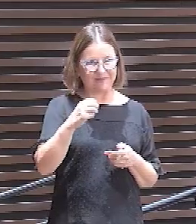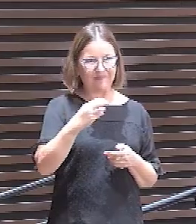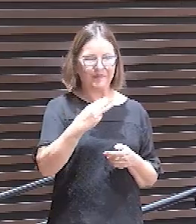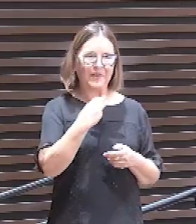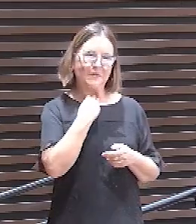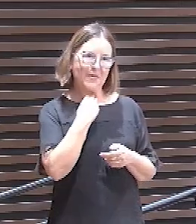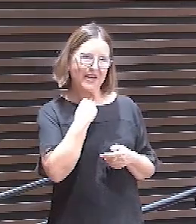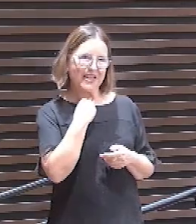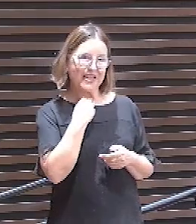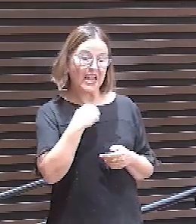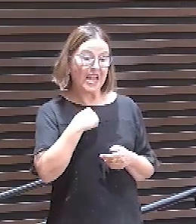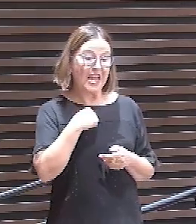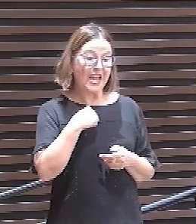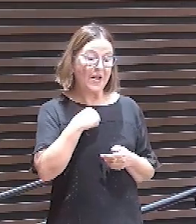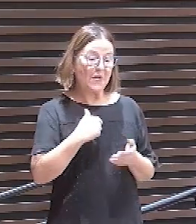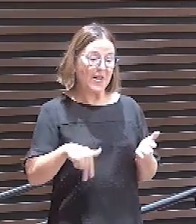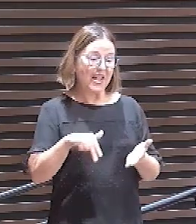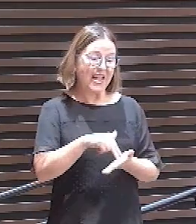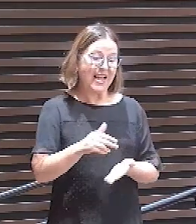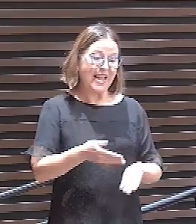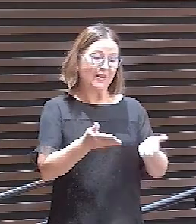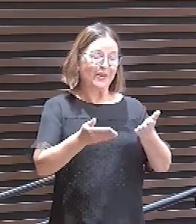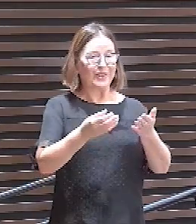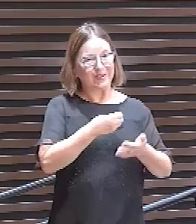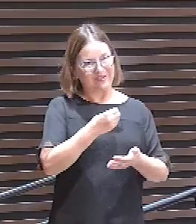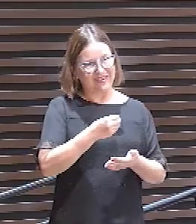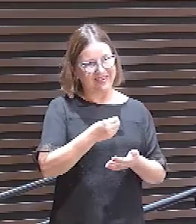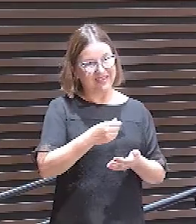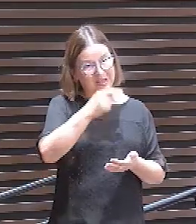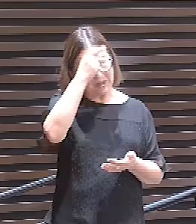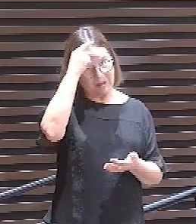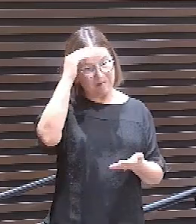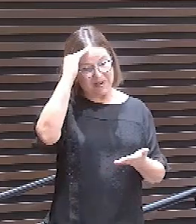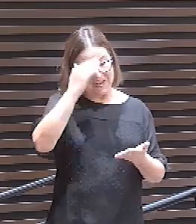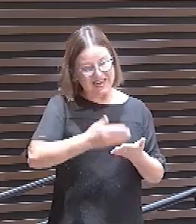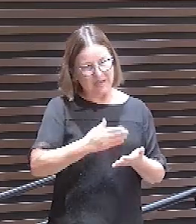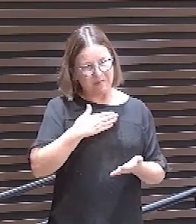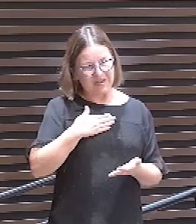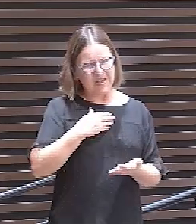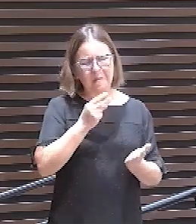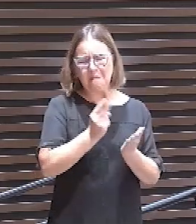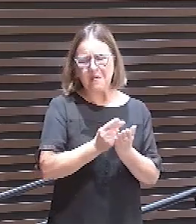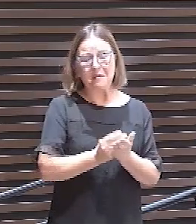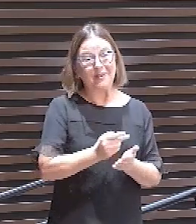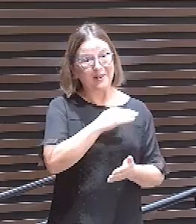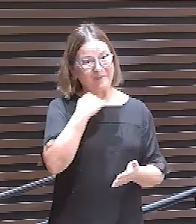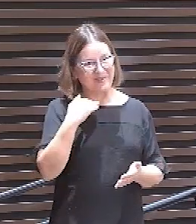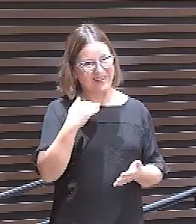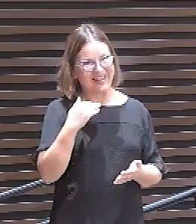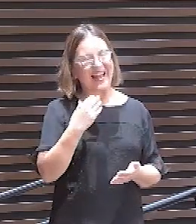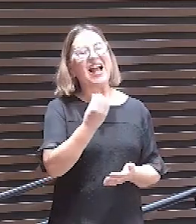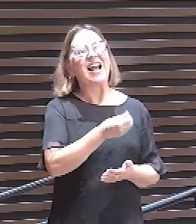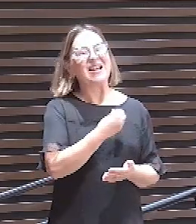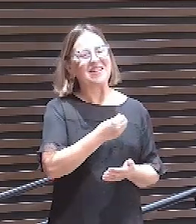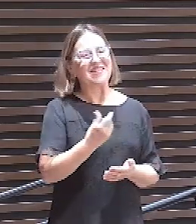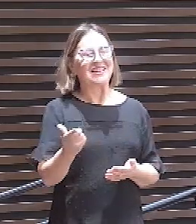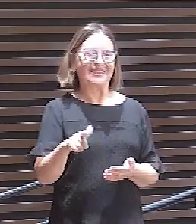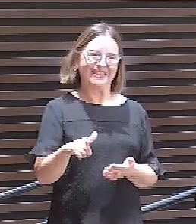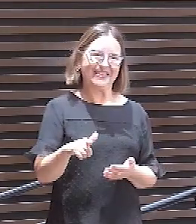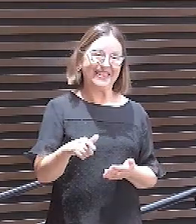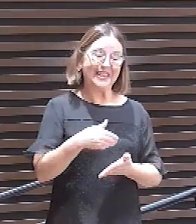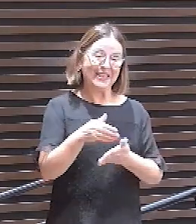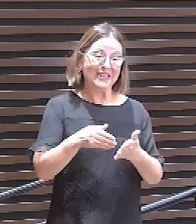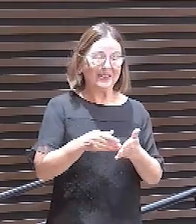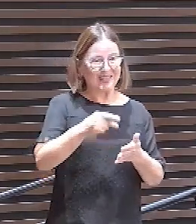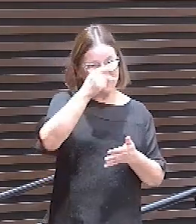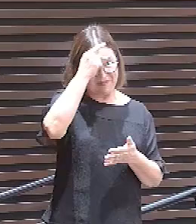Quem crê em mim, ainda que morra, viverá. E todo o que vive e